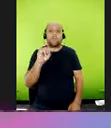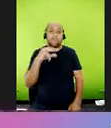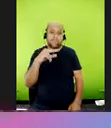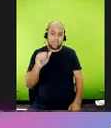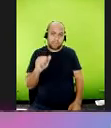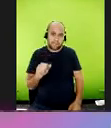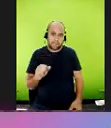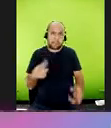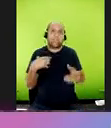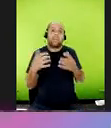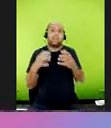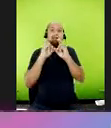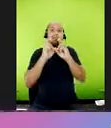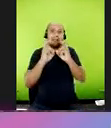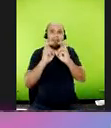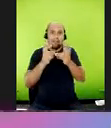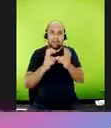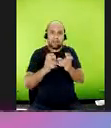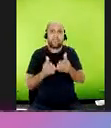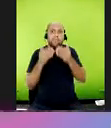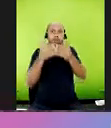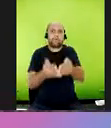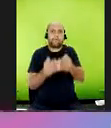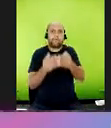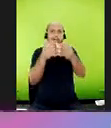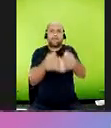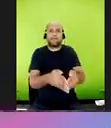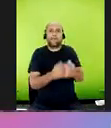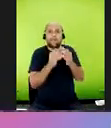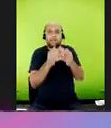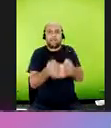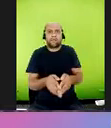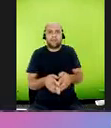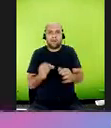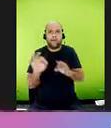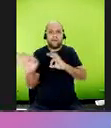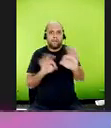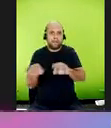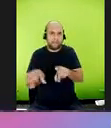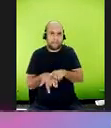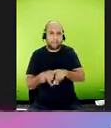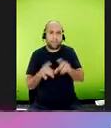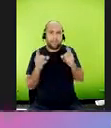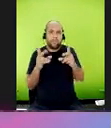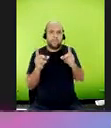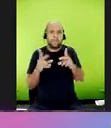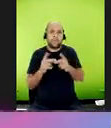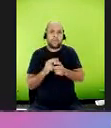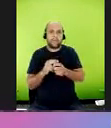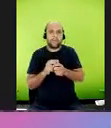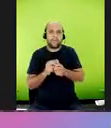logística que são os trens e os navios que levam isso né E que armazenam isso né para poder vender por cliente então